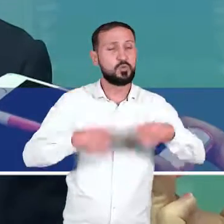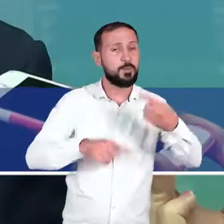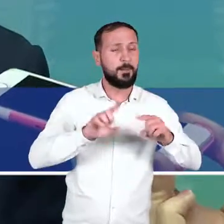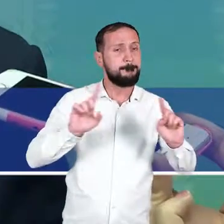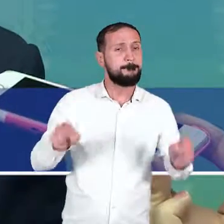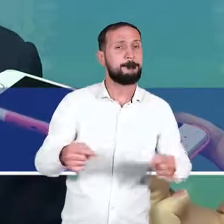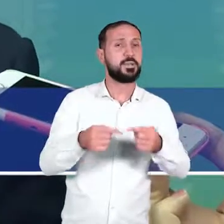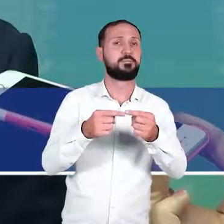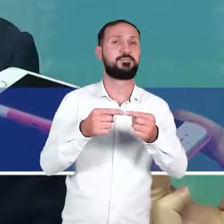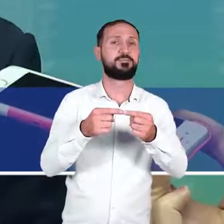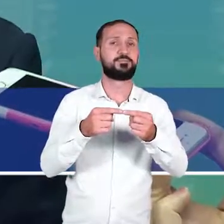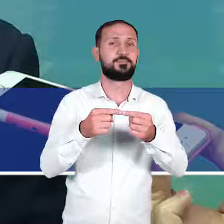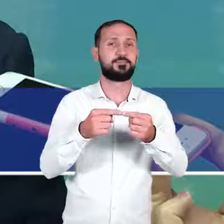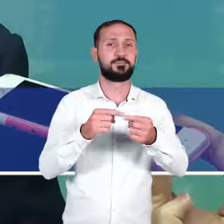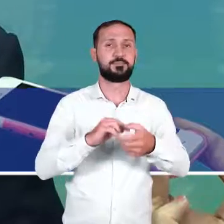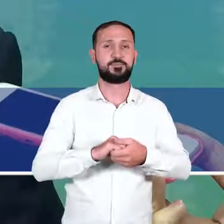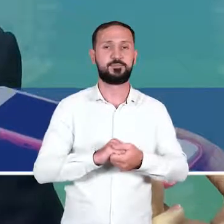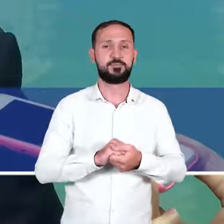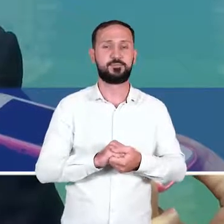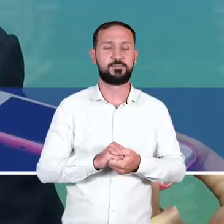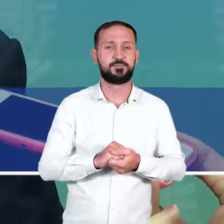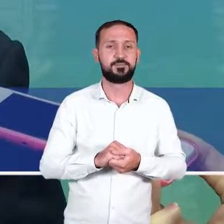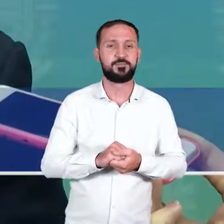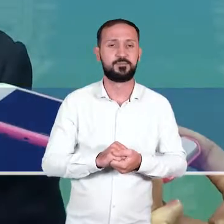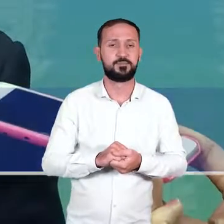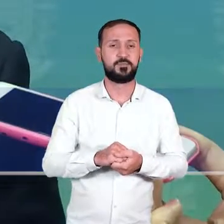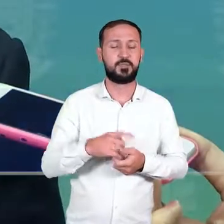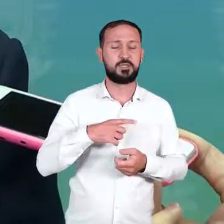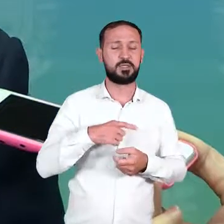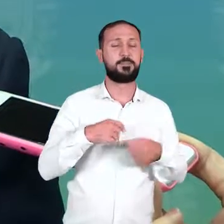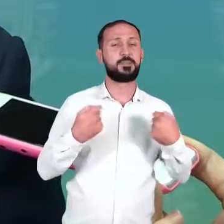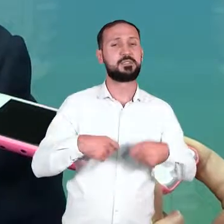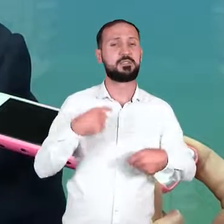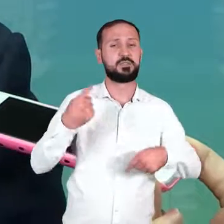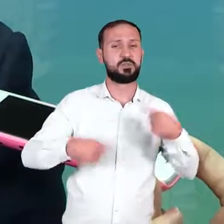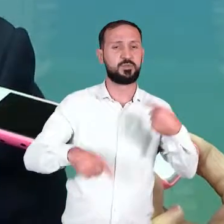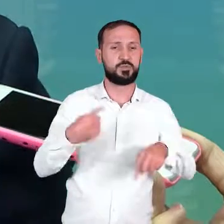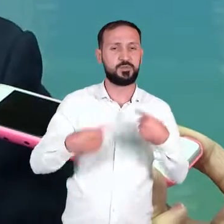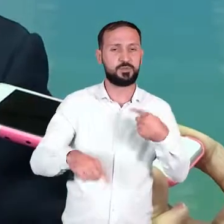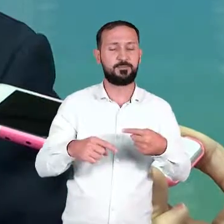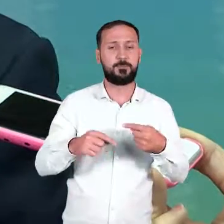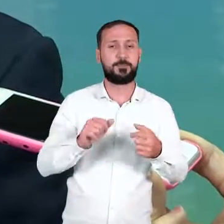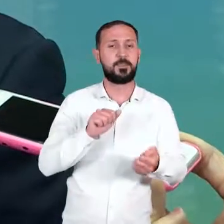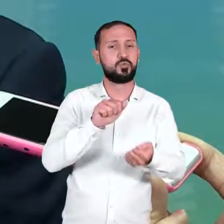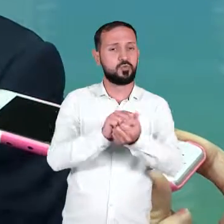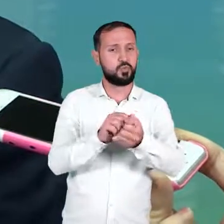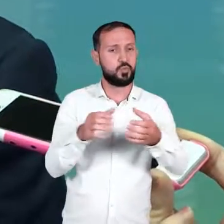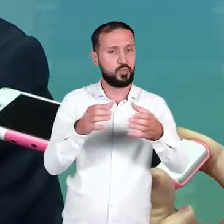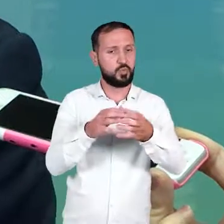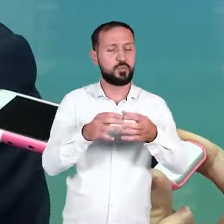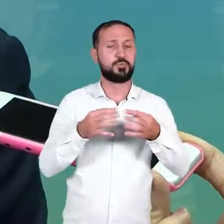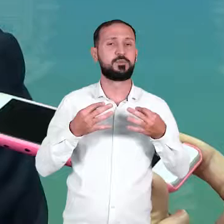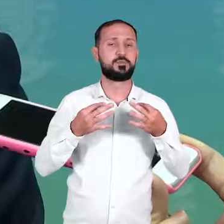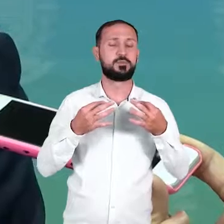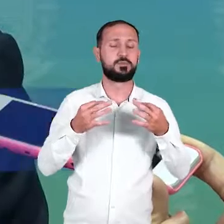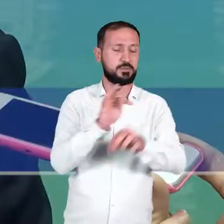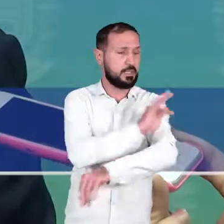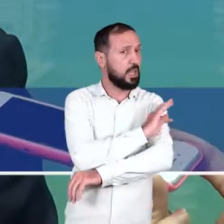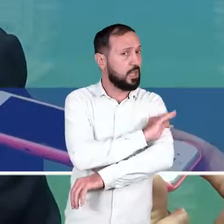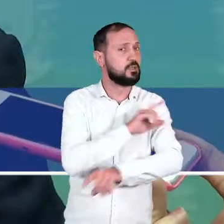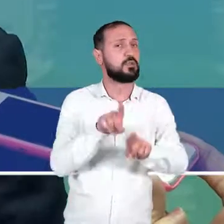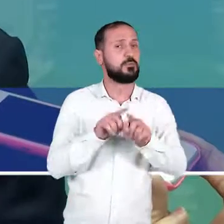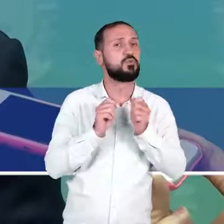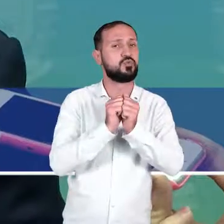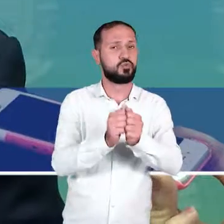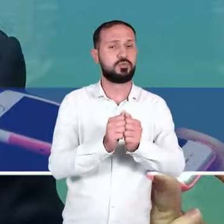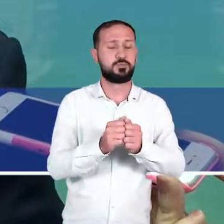debate pertinente, onde nós temos que discutir com a parte técnica também.